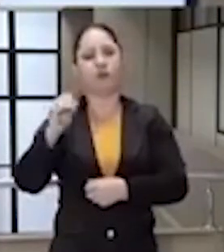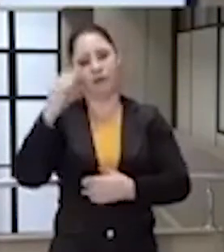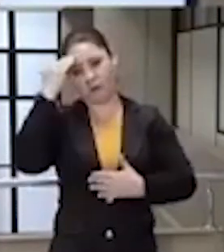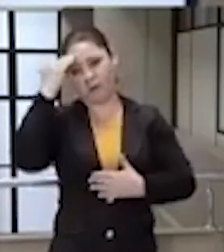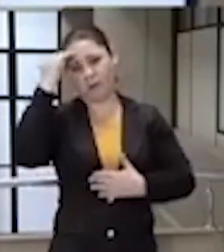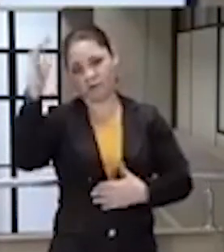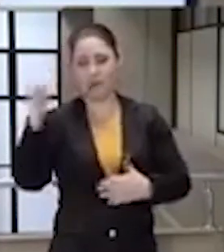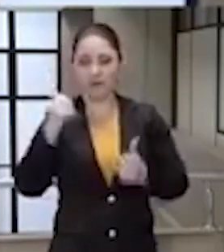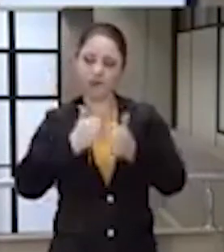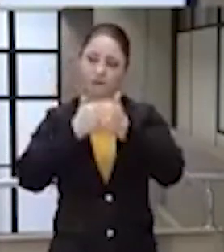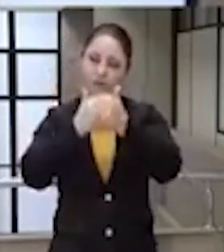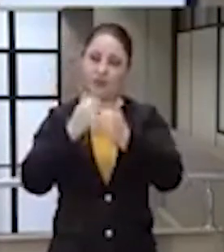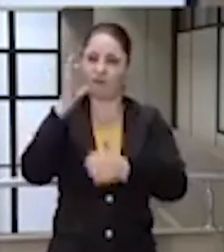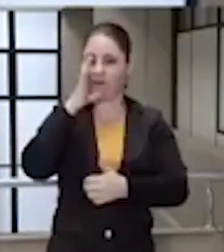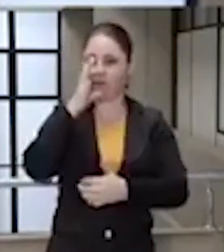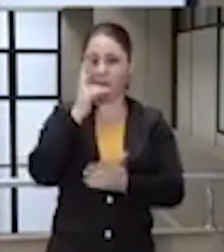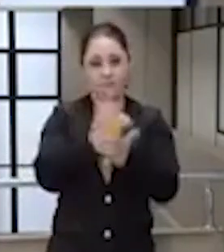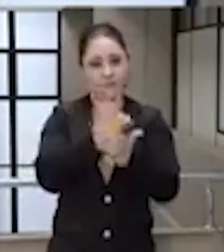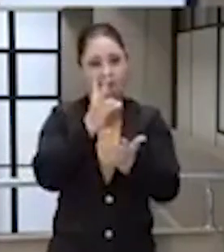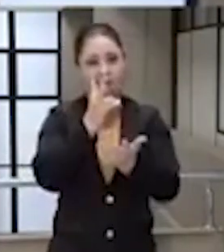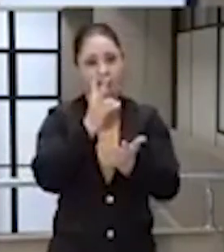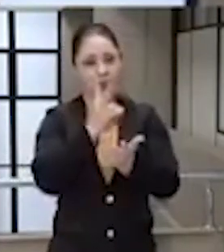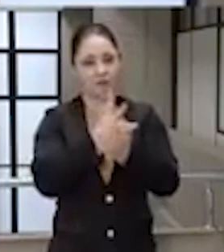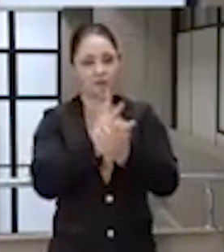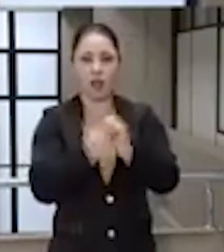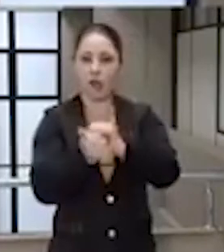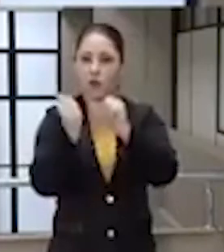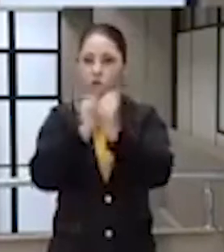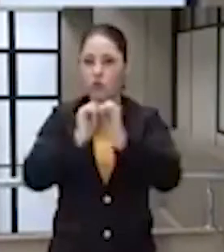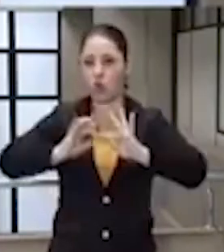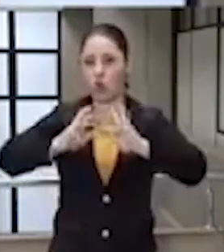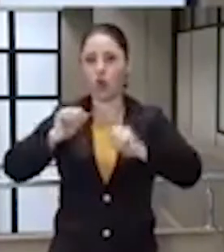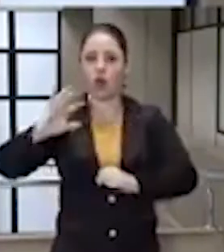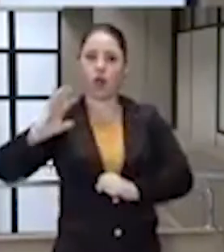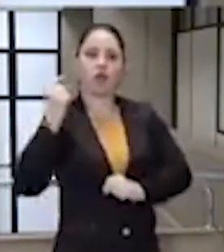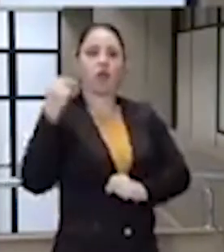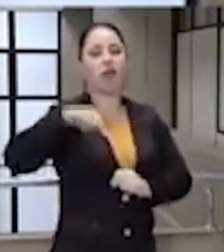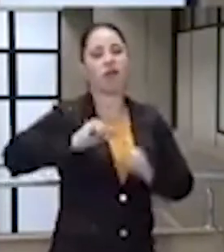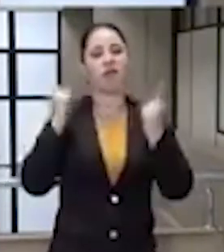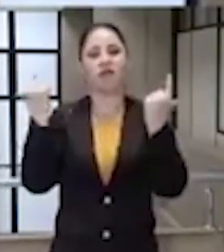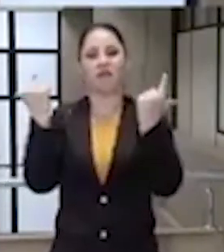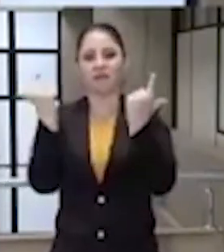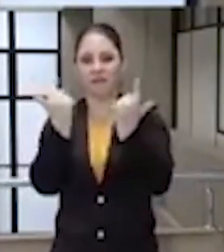Obrigado por sua companhia. Mantenha-se atualizado sobre tudo o que acontece aqui